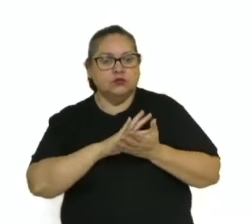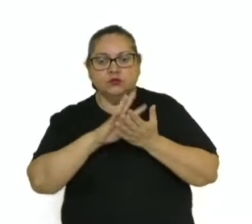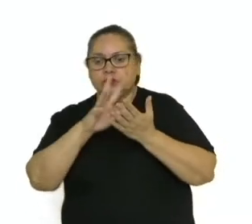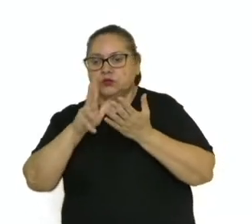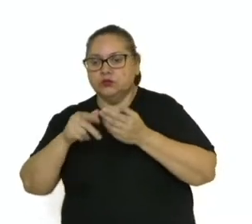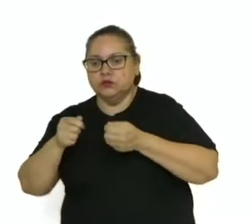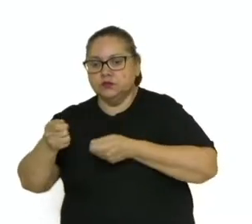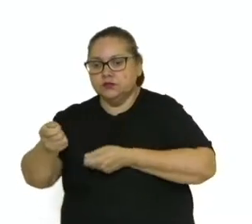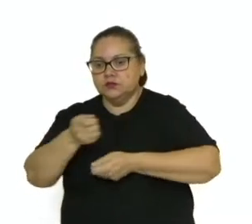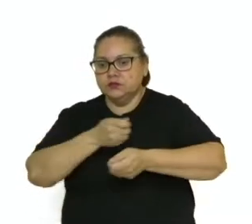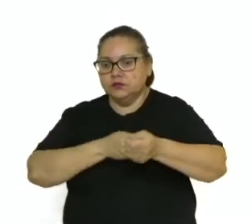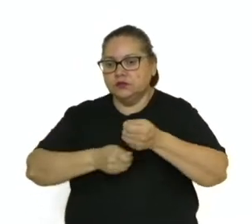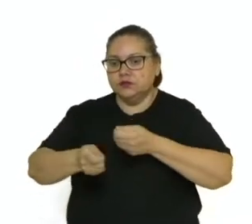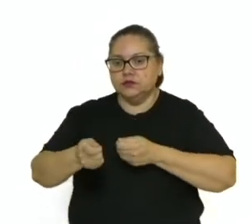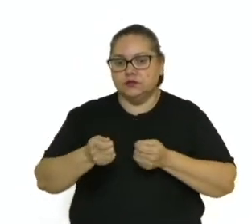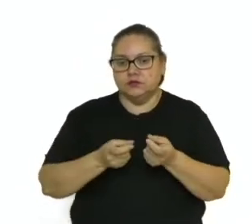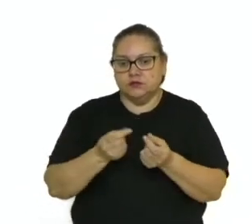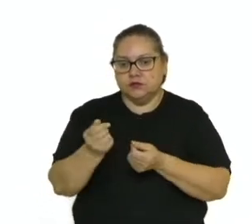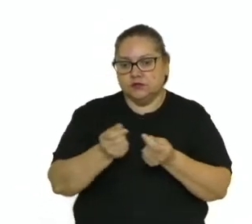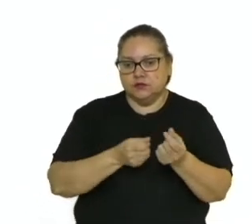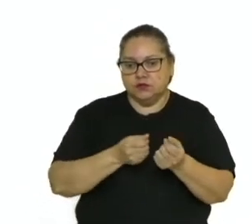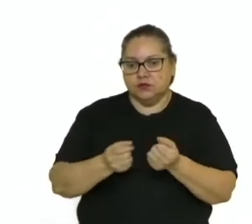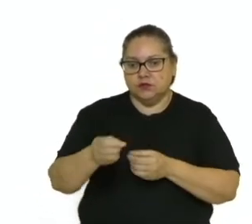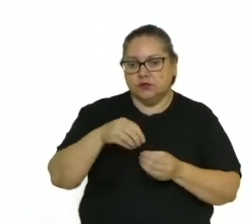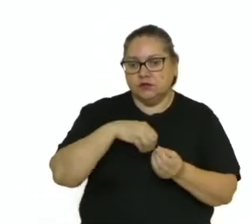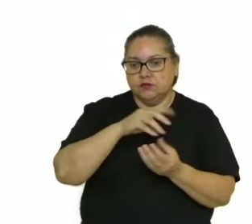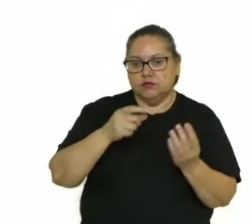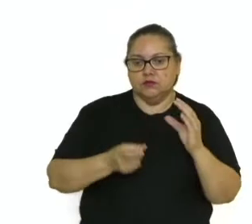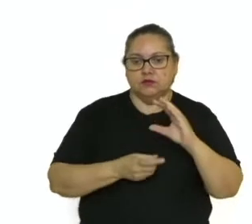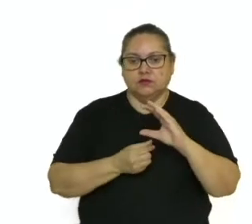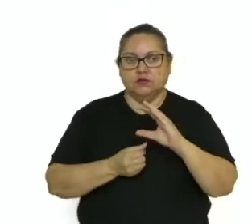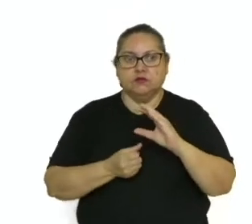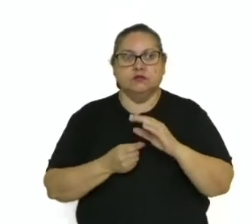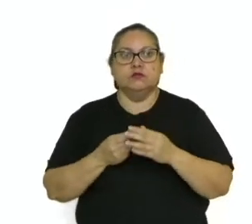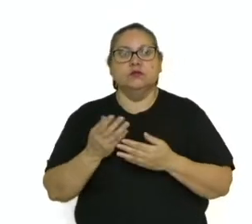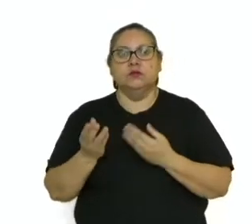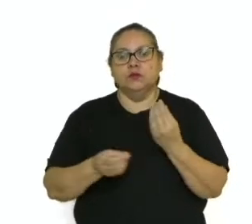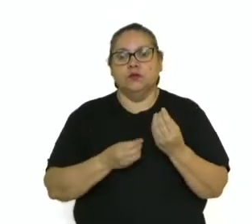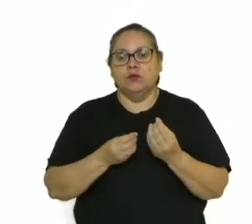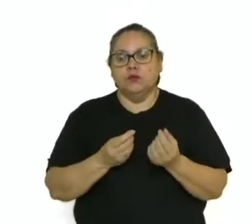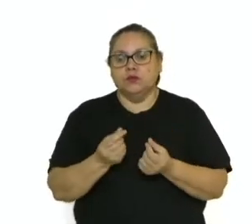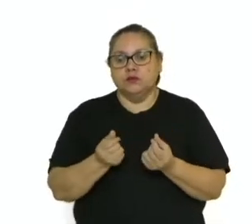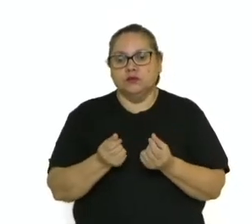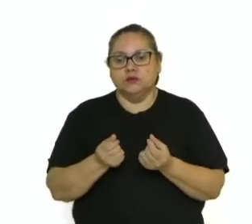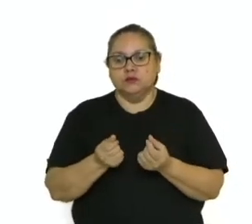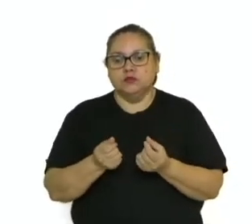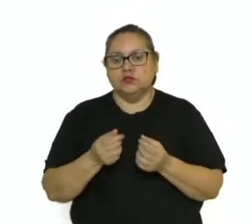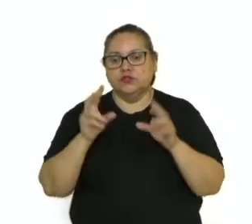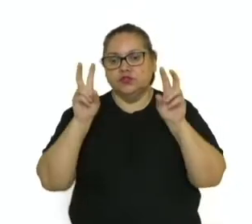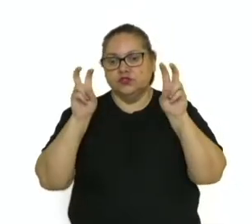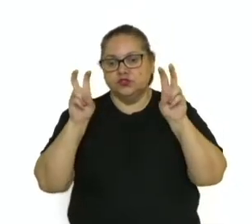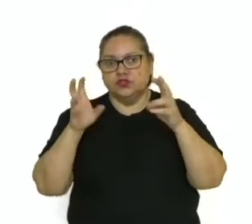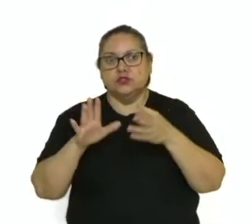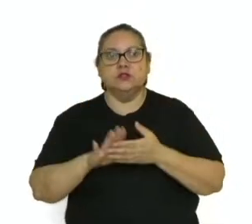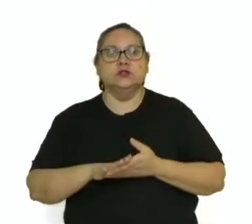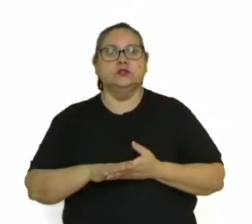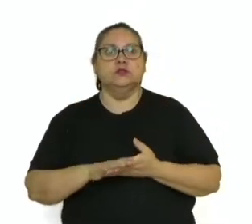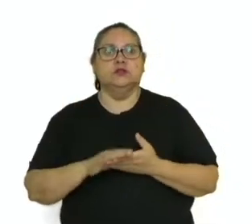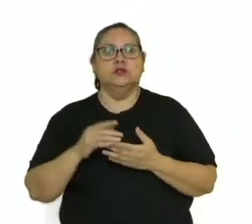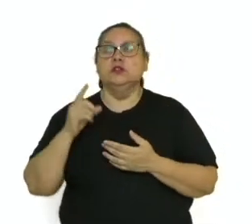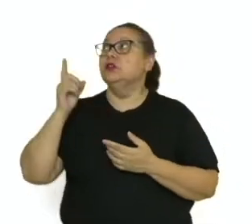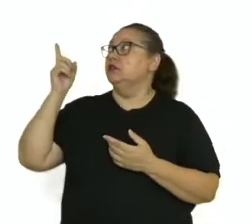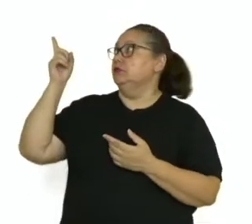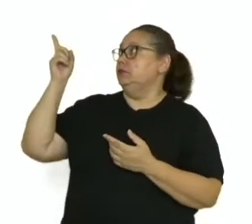as transações e as negociações que envolvem os capitais, assim como as suas ações e títulos, Ali tem uma foto